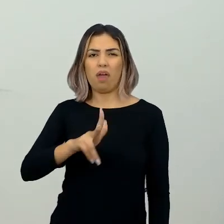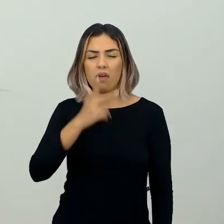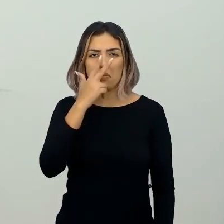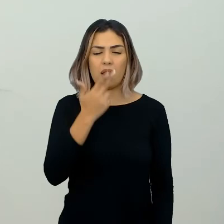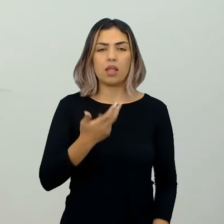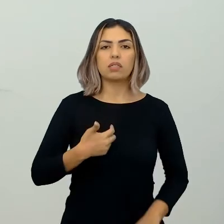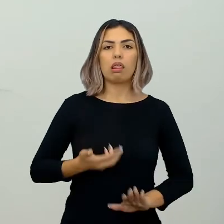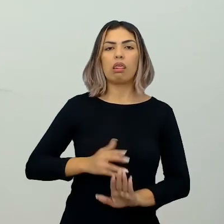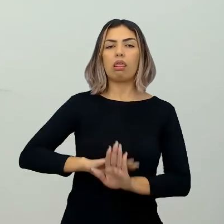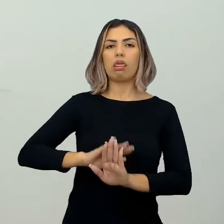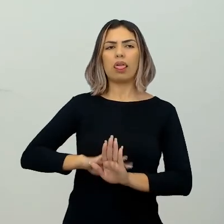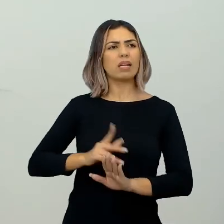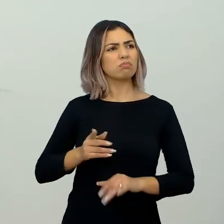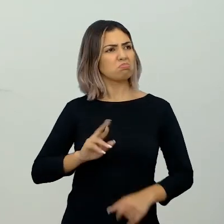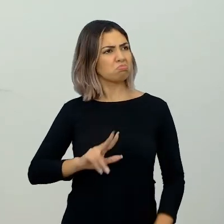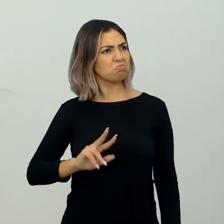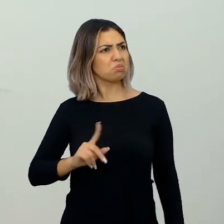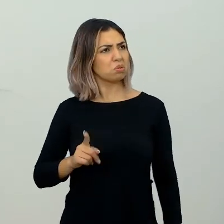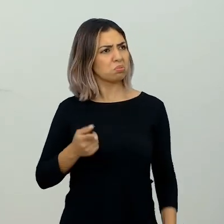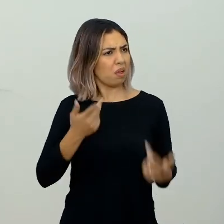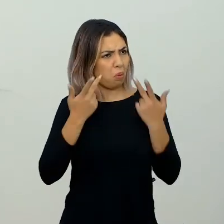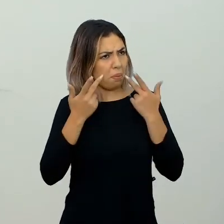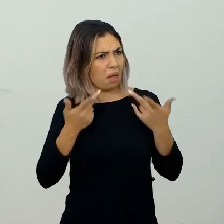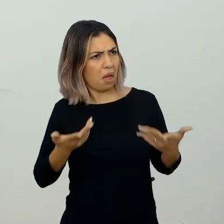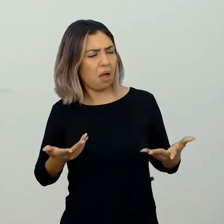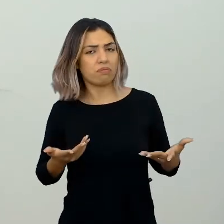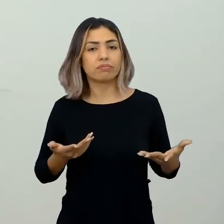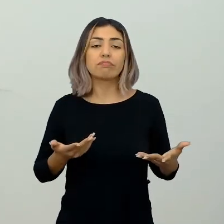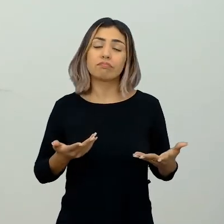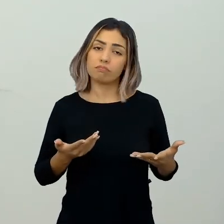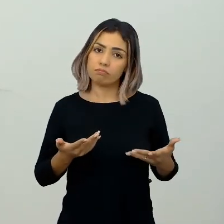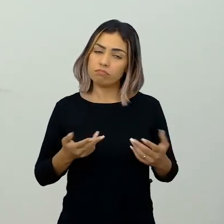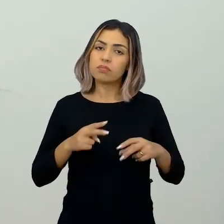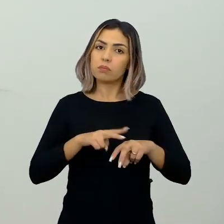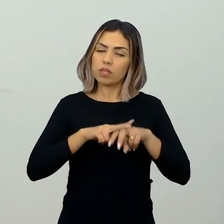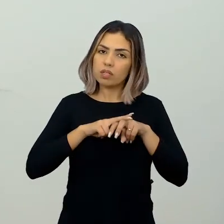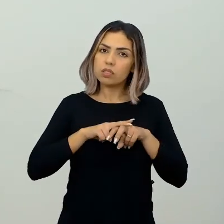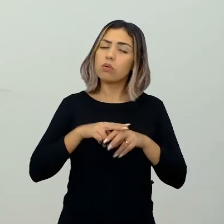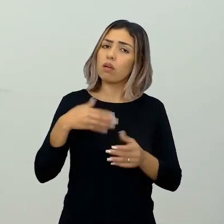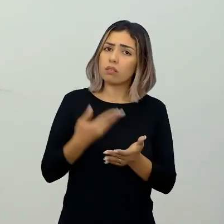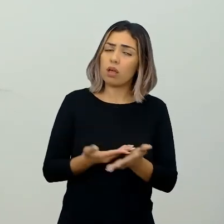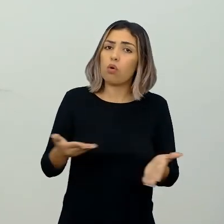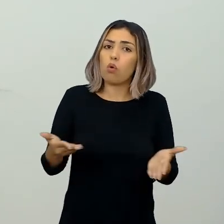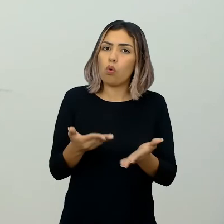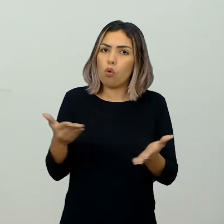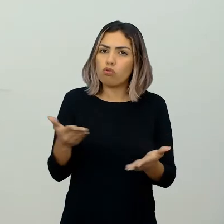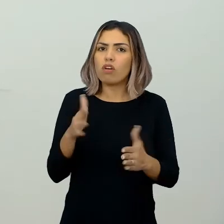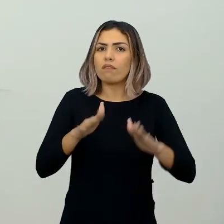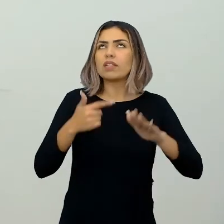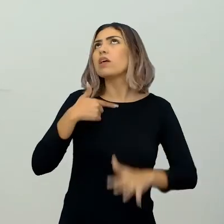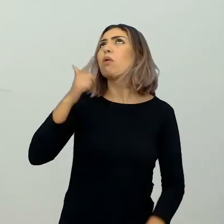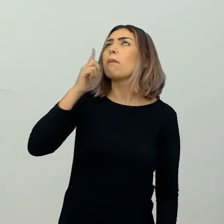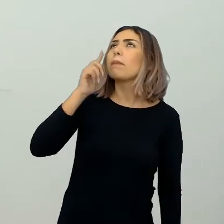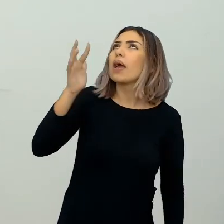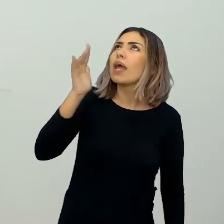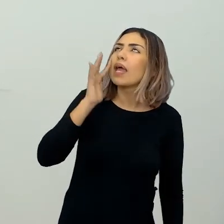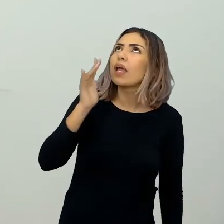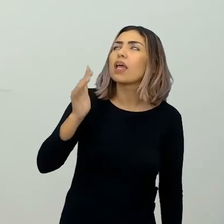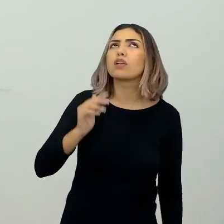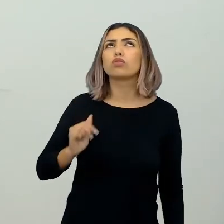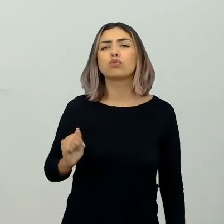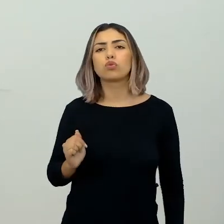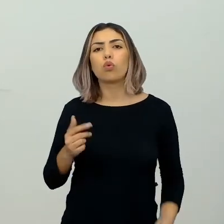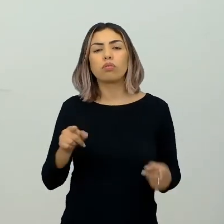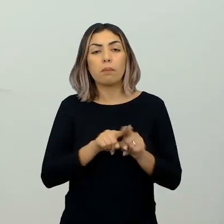excludente, segregador, né? Então, quer dizer, até as categorias que nós utilizamos para pensar, até mesmo